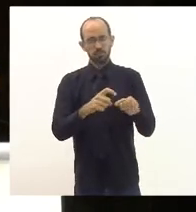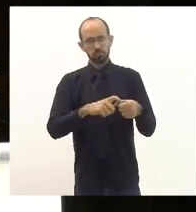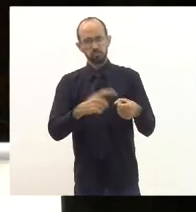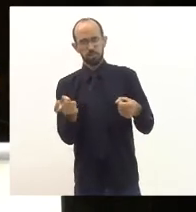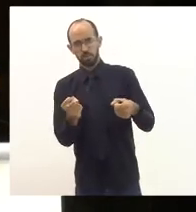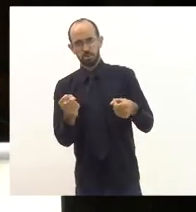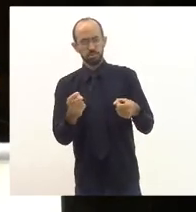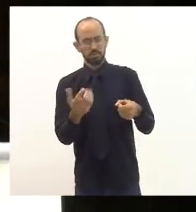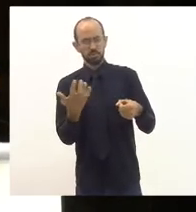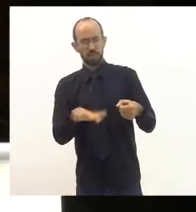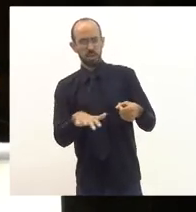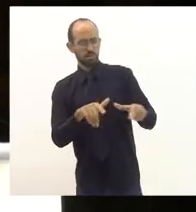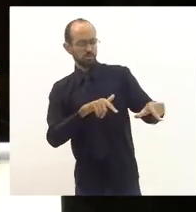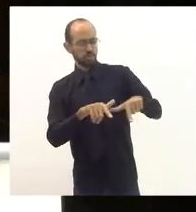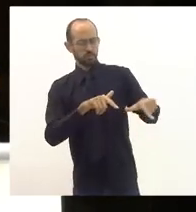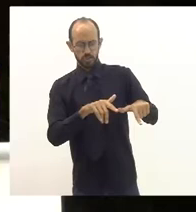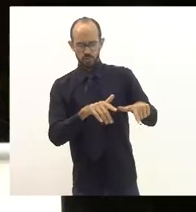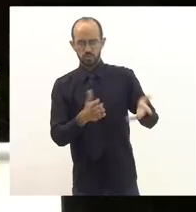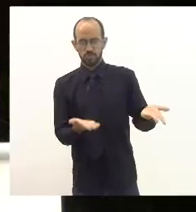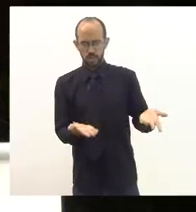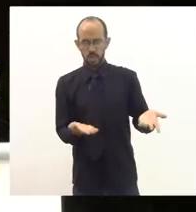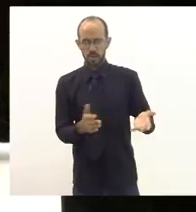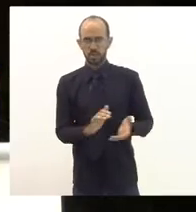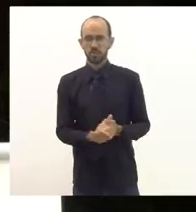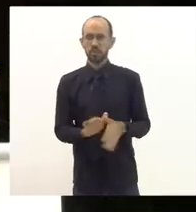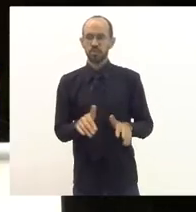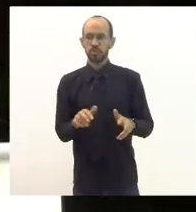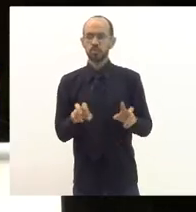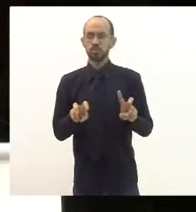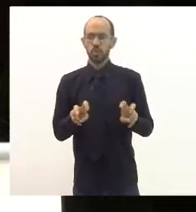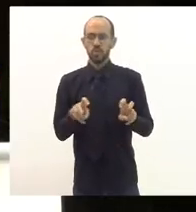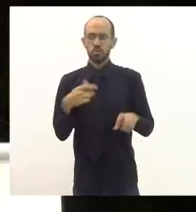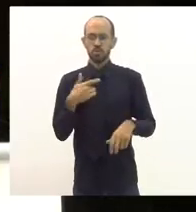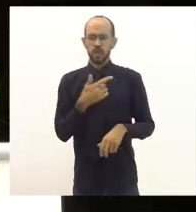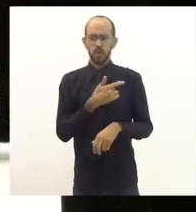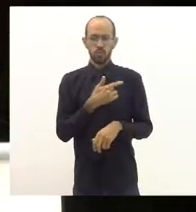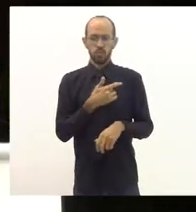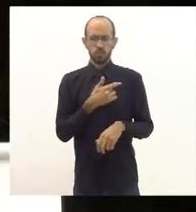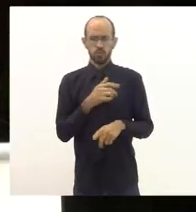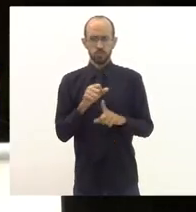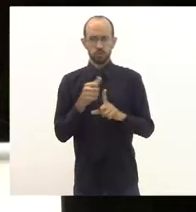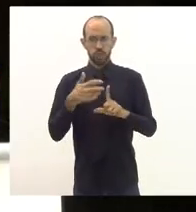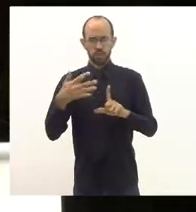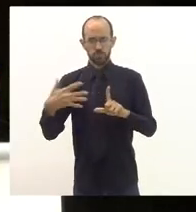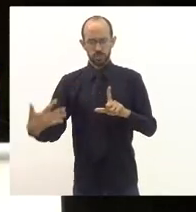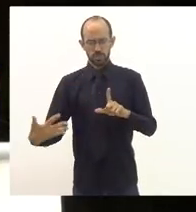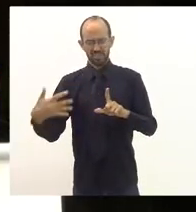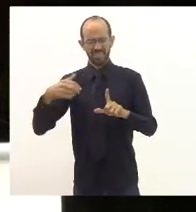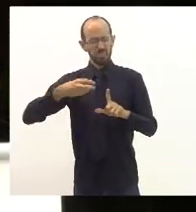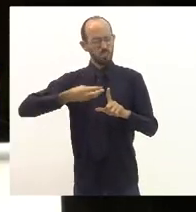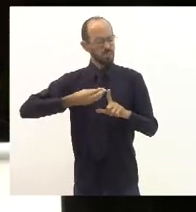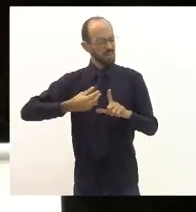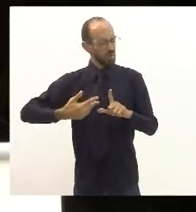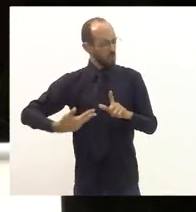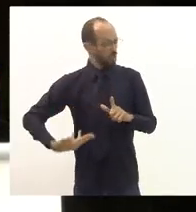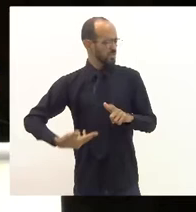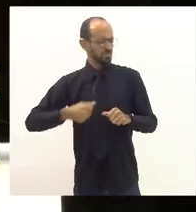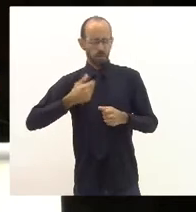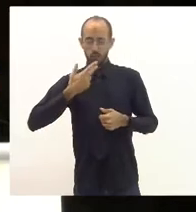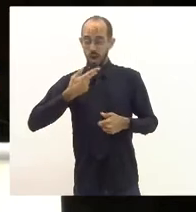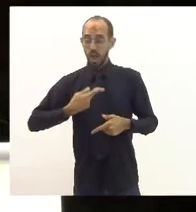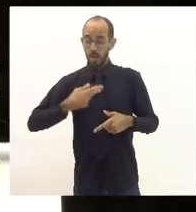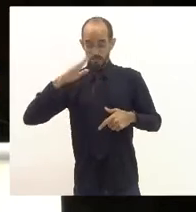serviço. Então, acho que, em relação à saúde das pessoas LGBTs, tem muita coisa para falar, mas são os dois